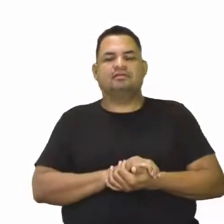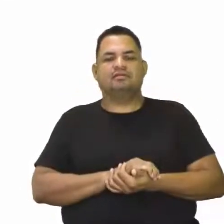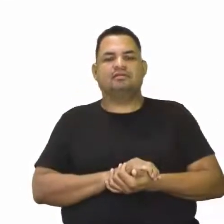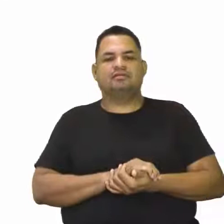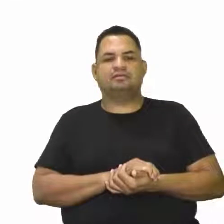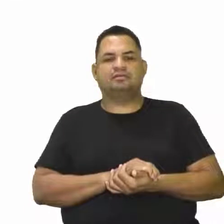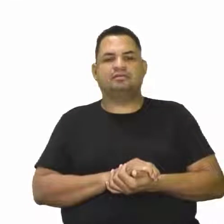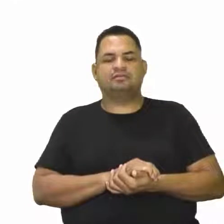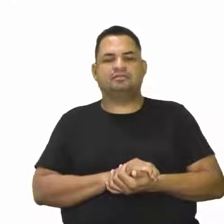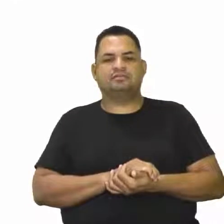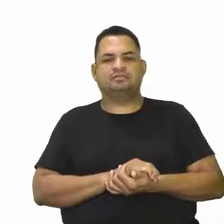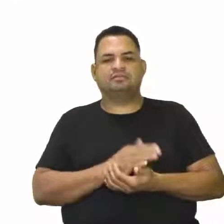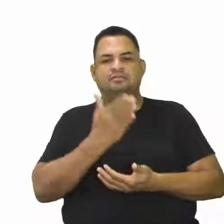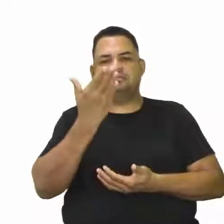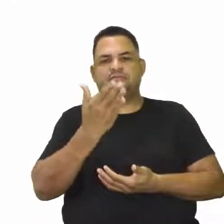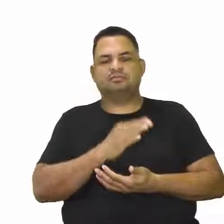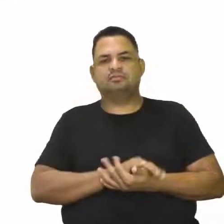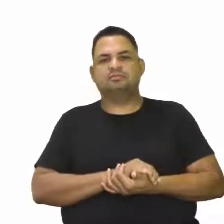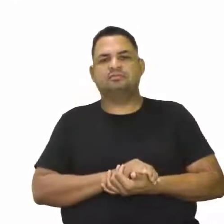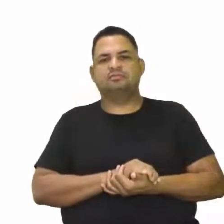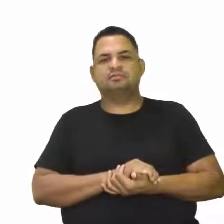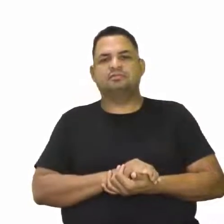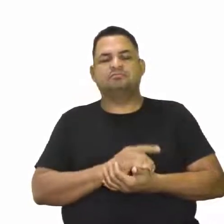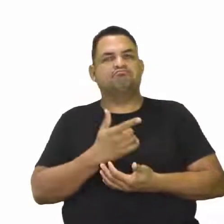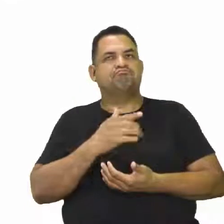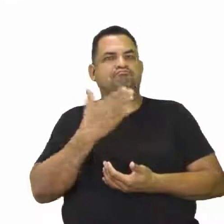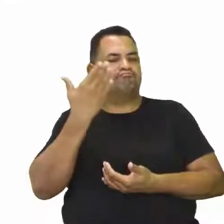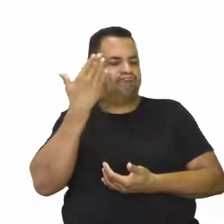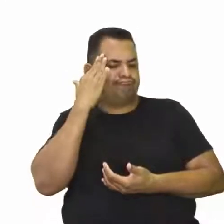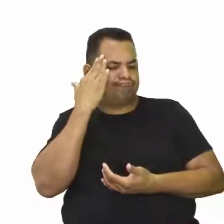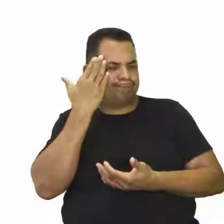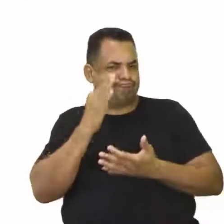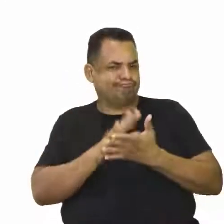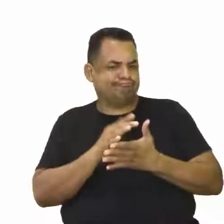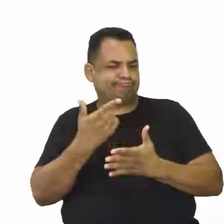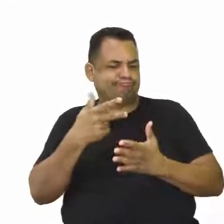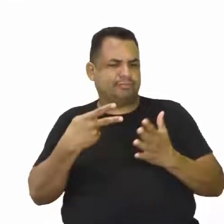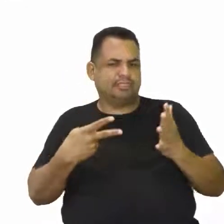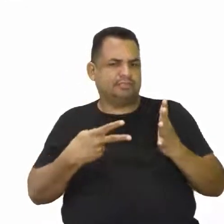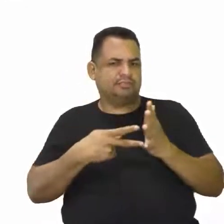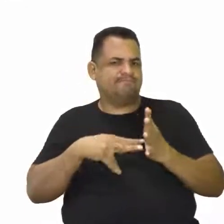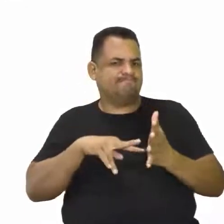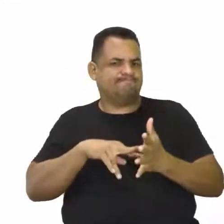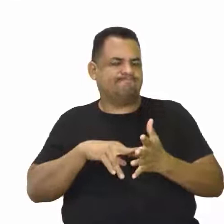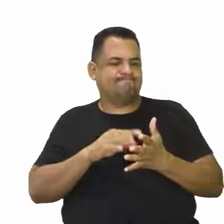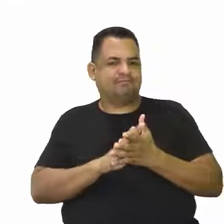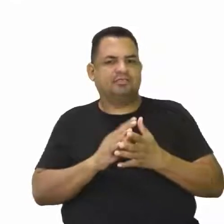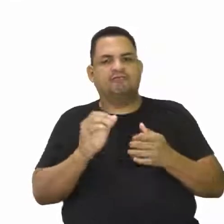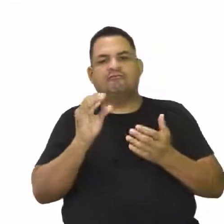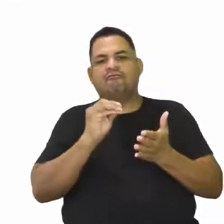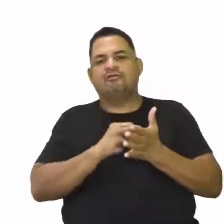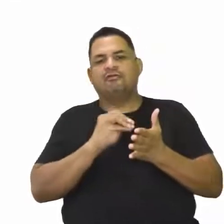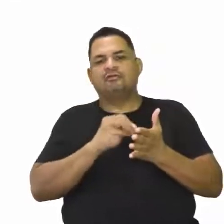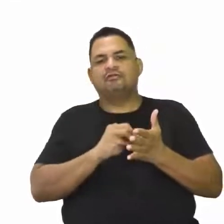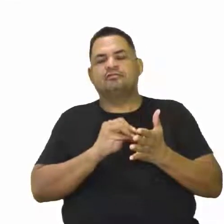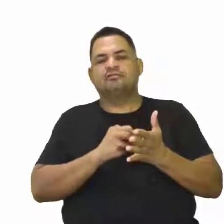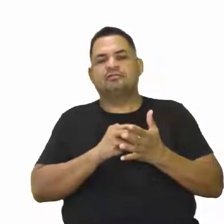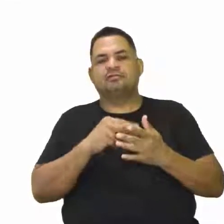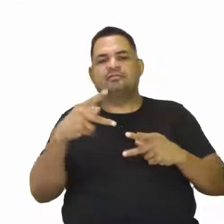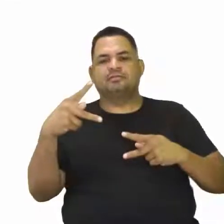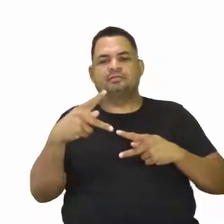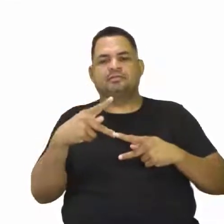a frase ela não vai ter lógica. Isso. Ela falta o quê? Ela falta uma ligação. Olha lá. Ela vai faltar